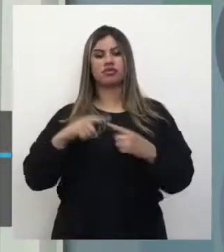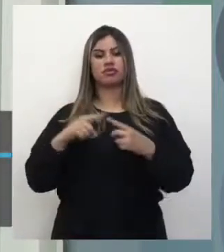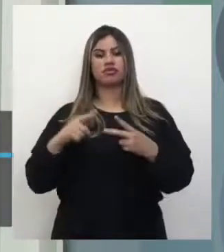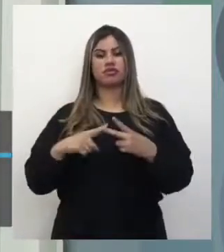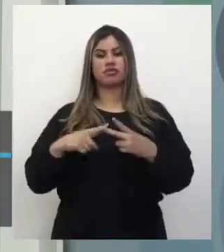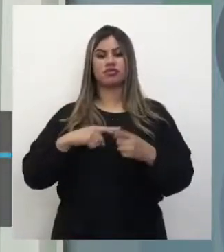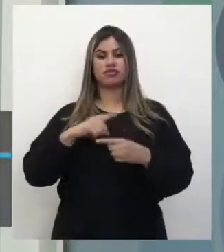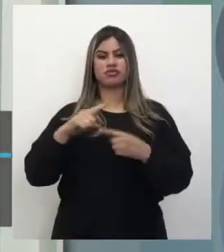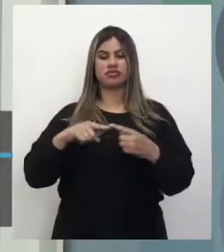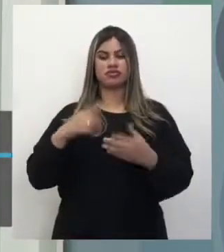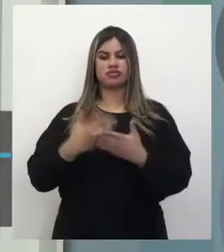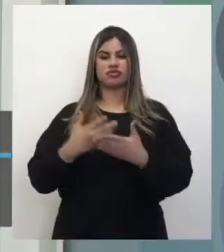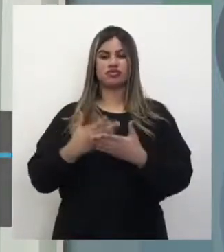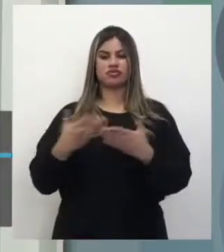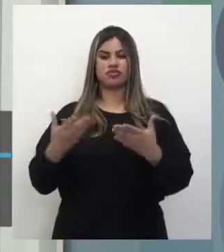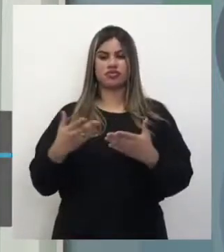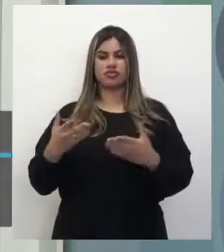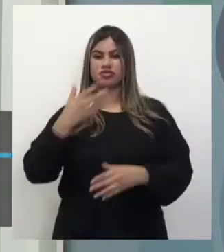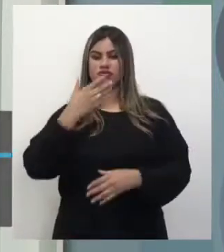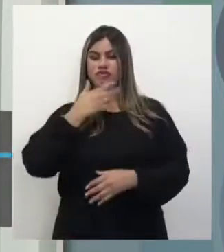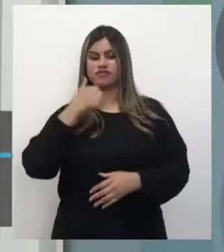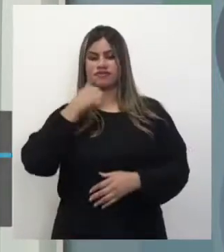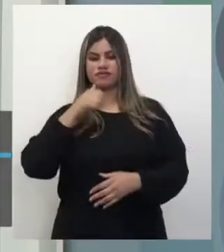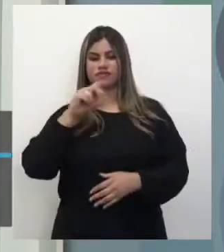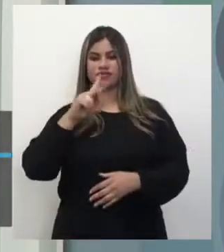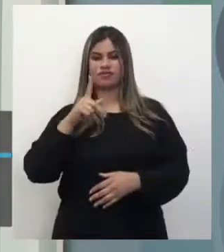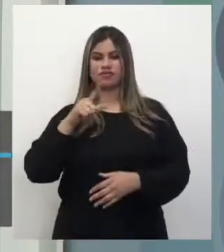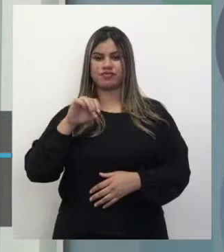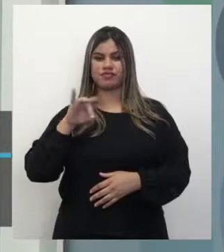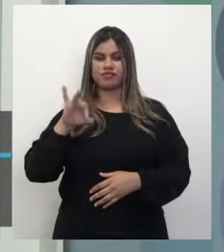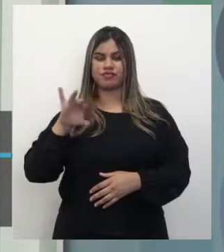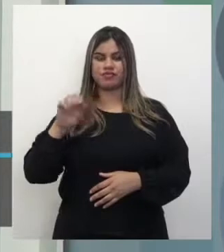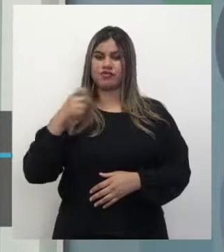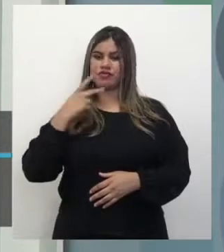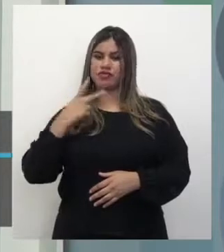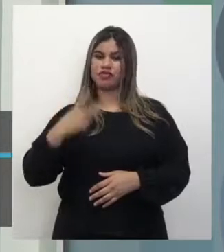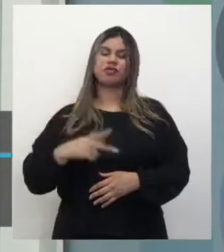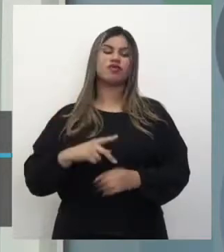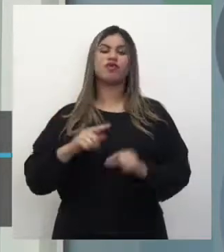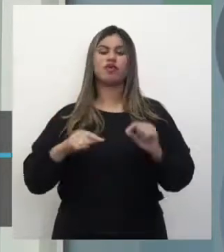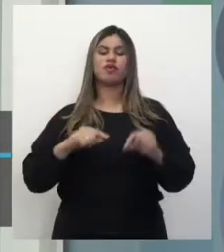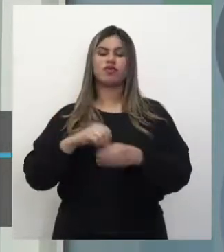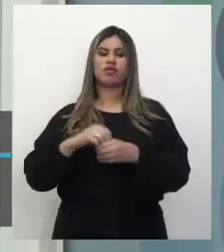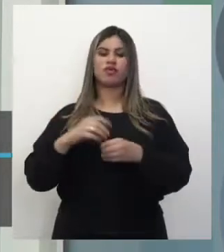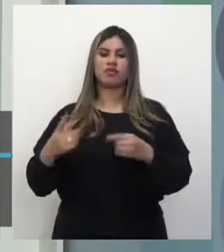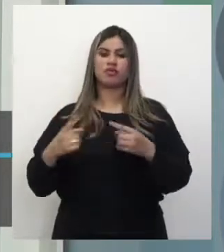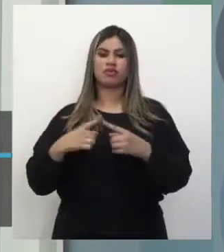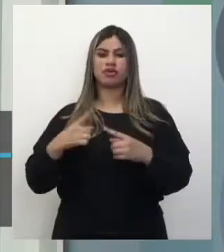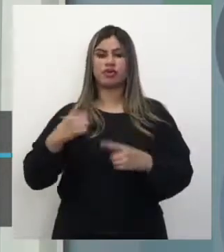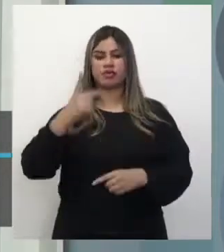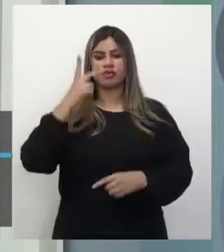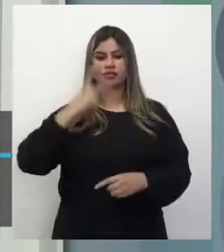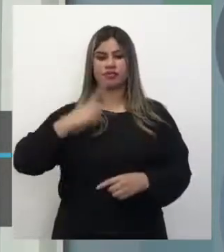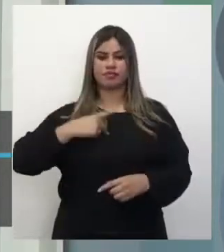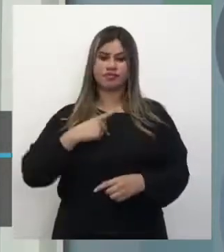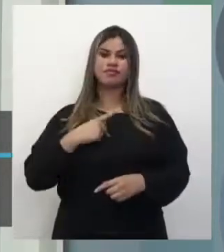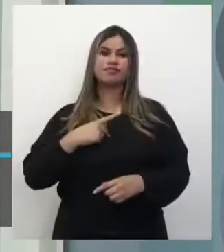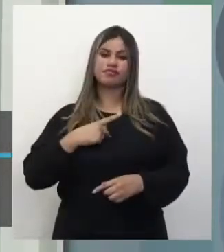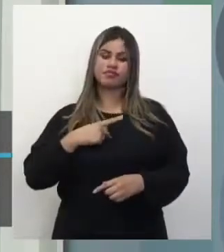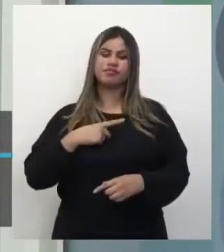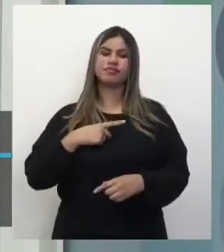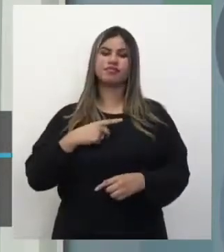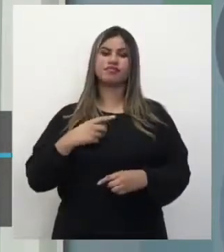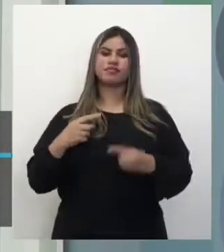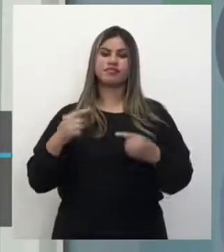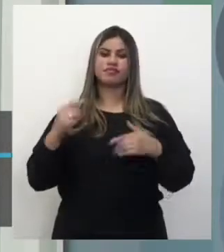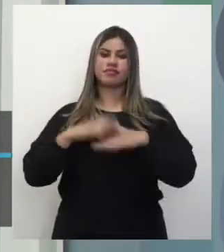nossa aula de hoje. Como a Luíse trazia para a gente aqui, o tema da nossa aula, o conteúdo, é tornar-se indivíduo. E a gente vai ver esse